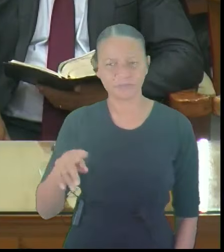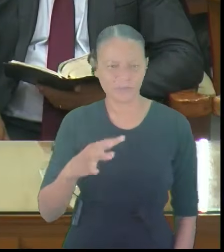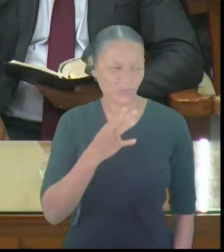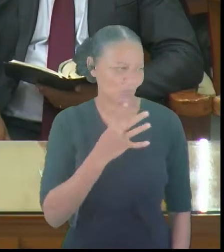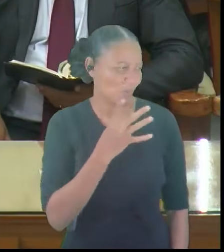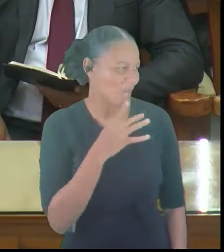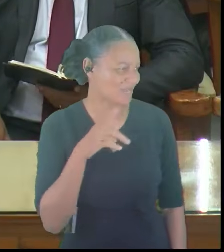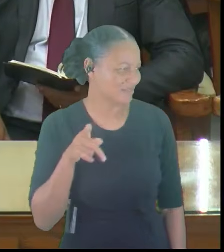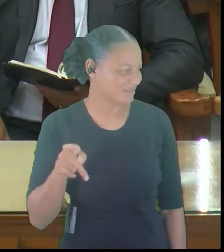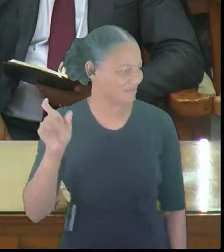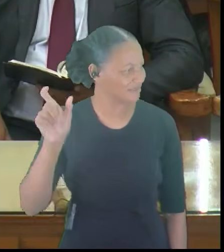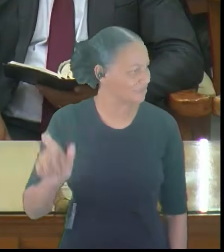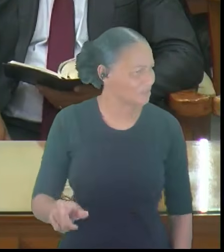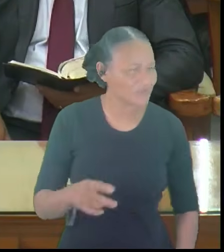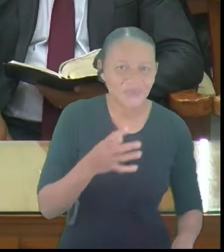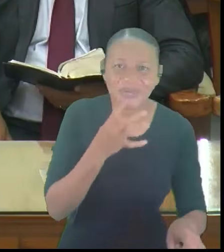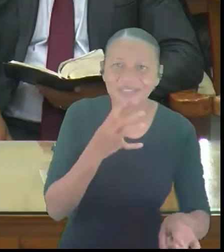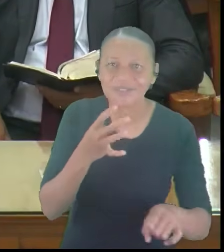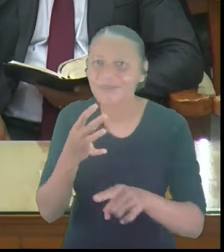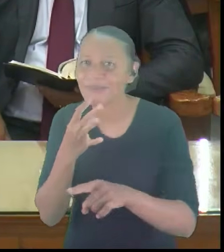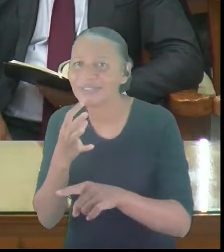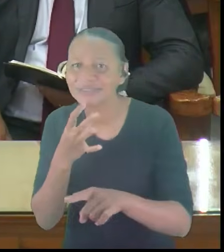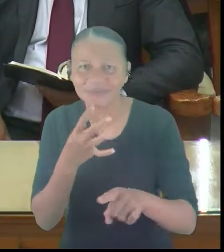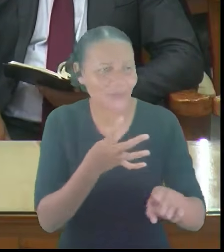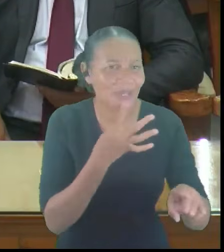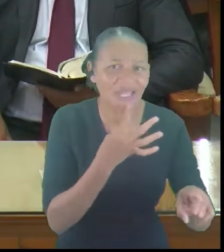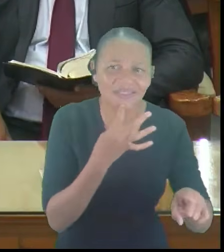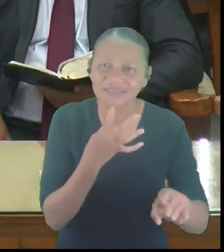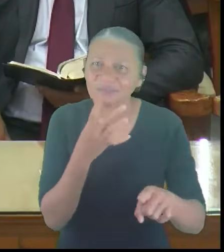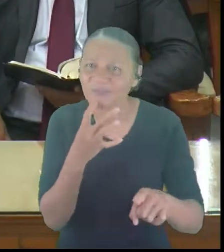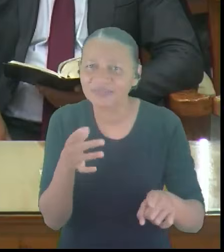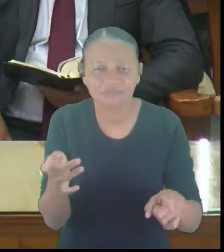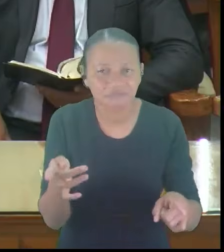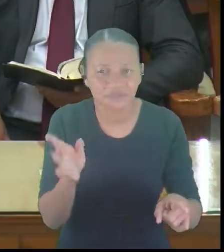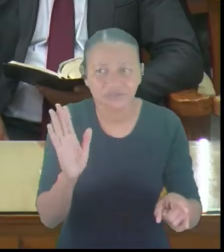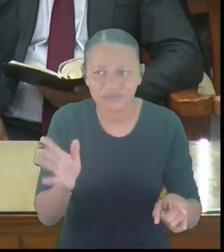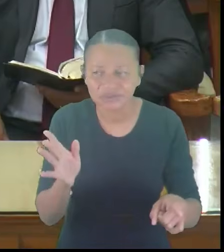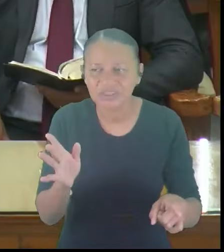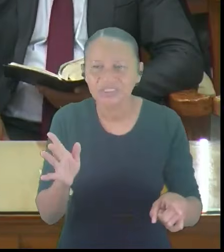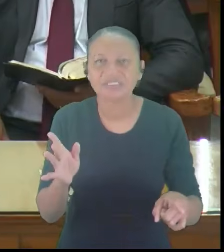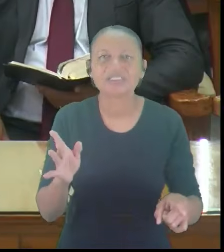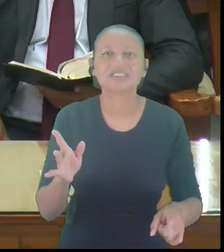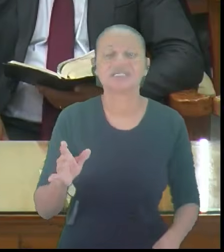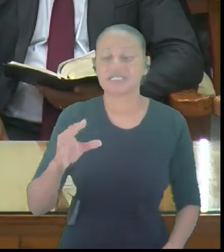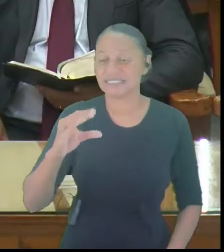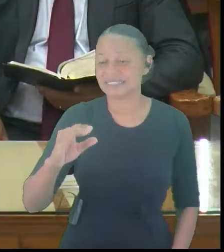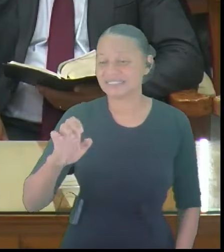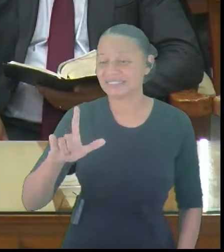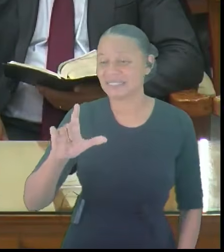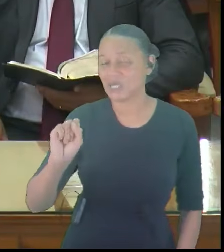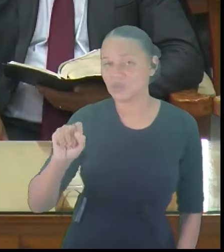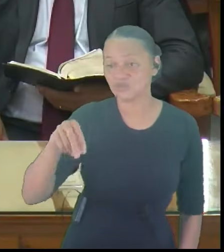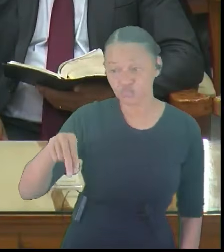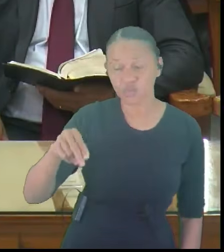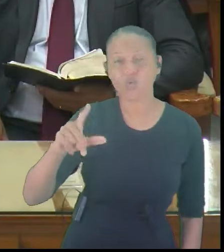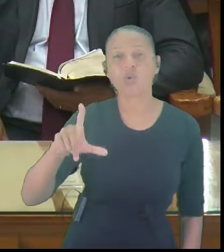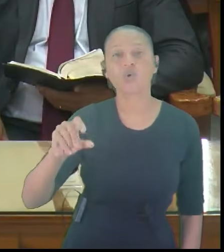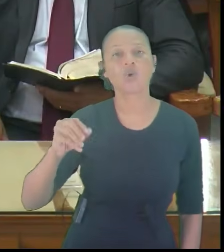Ninguém ouviu falar dele. Alguém ouviu falar? Viu? Celso Lopes, ele era de São